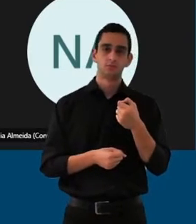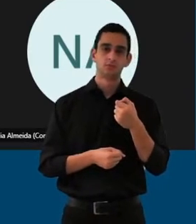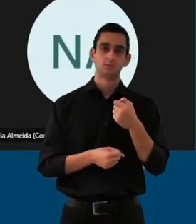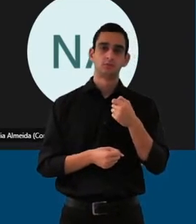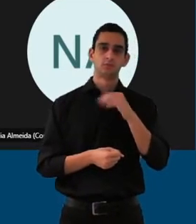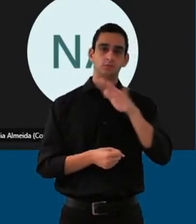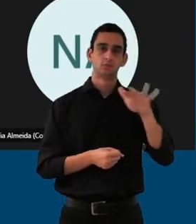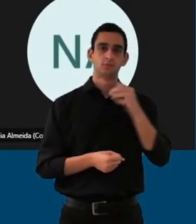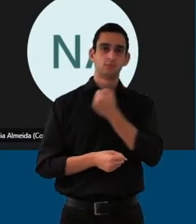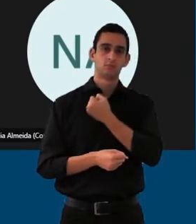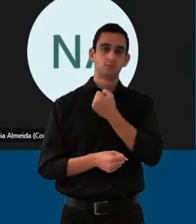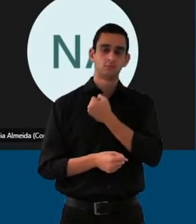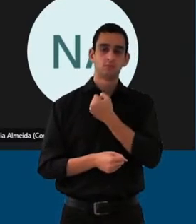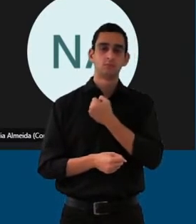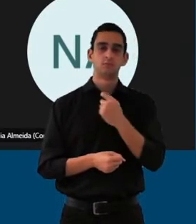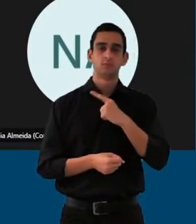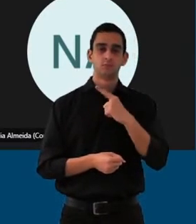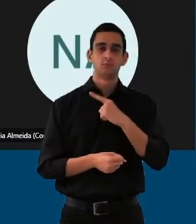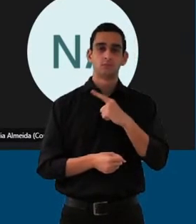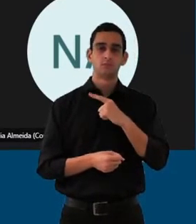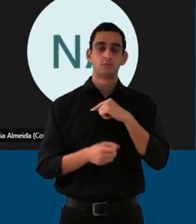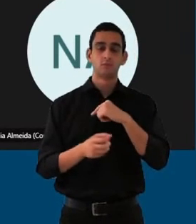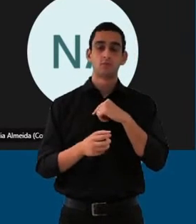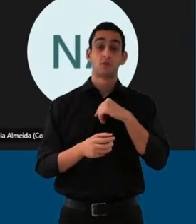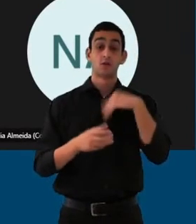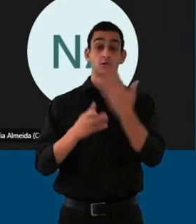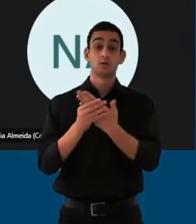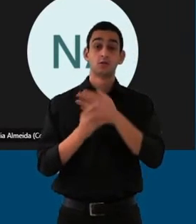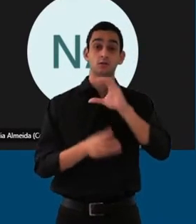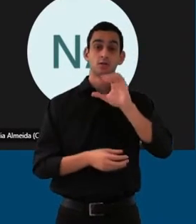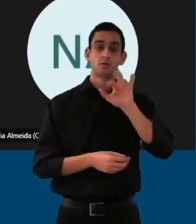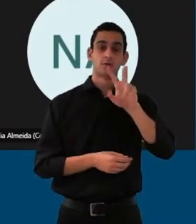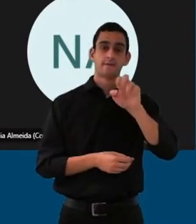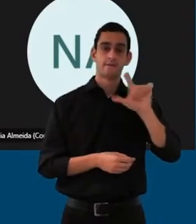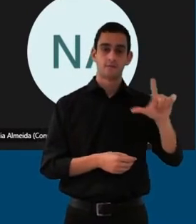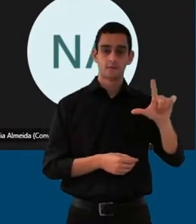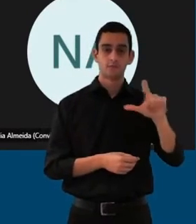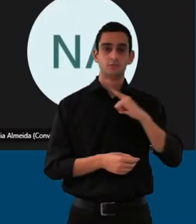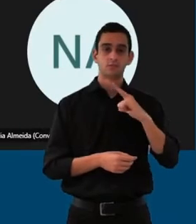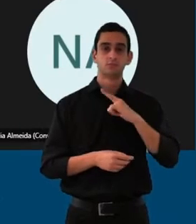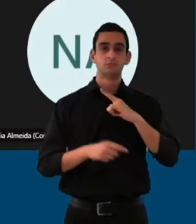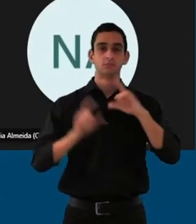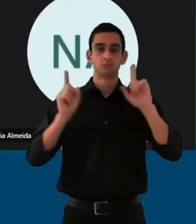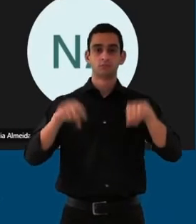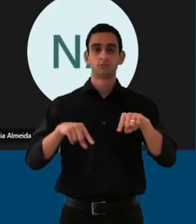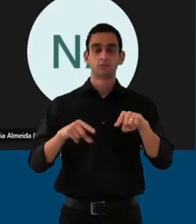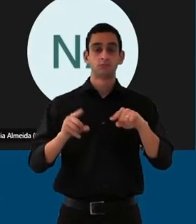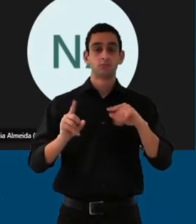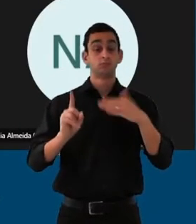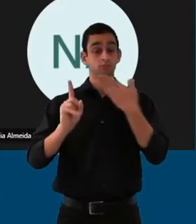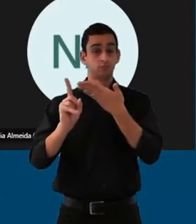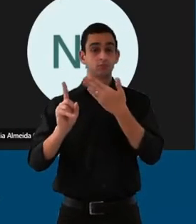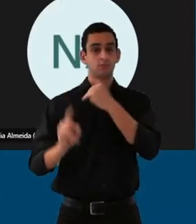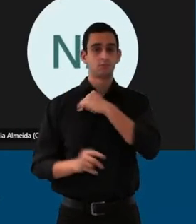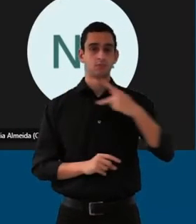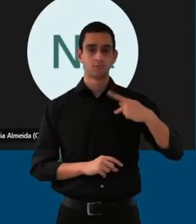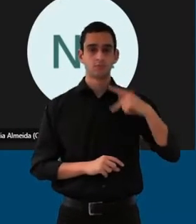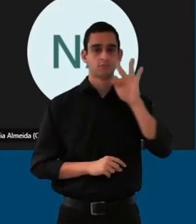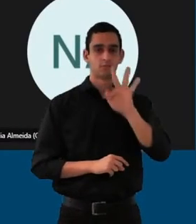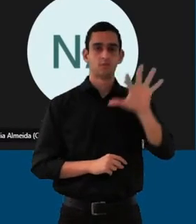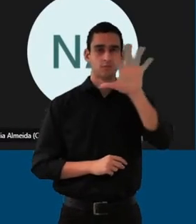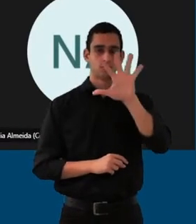91.2020.8.07.00018, ação civil pública, assunto meio ambiente, autor Ministério Público do Distrito